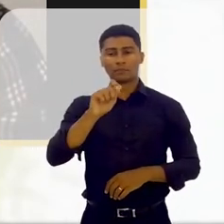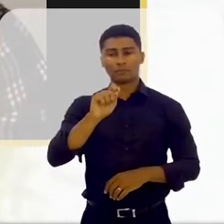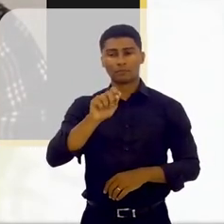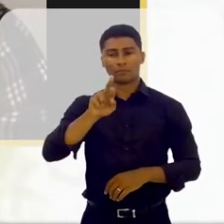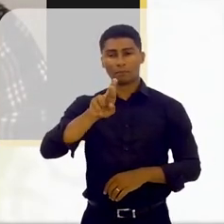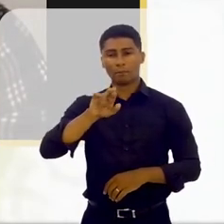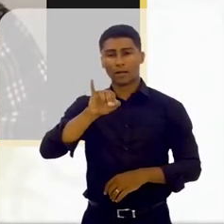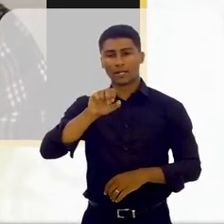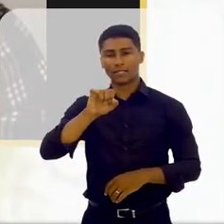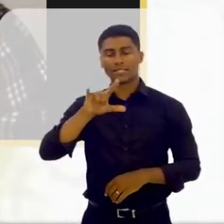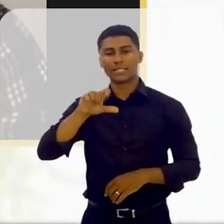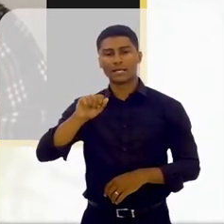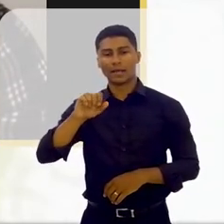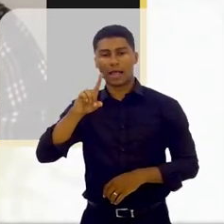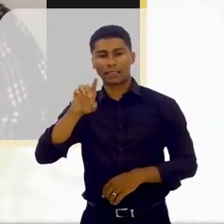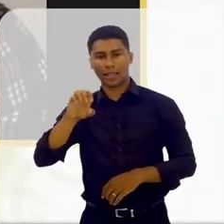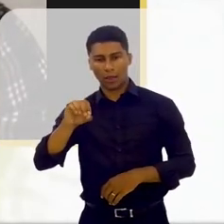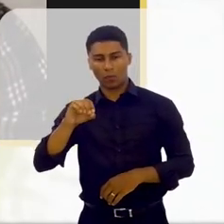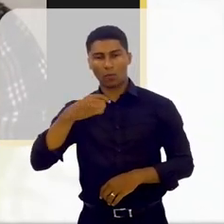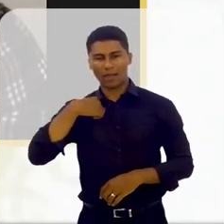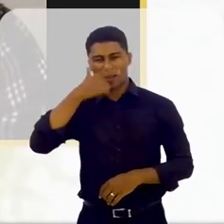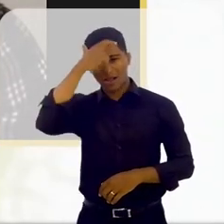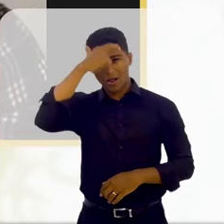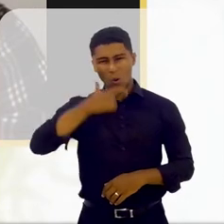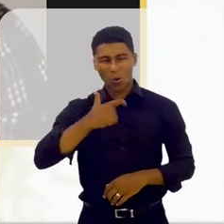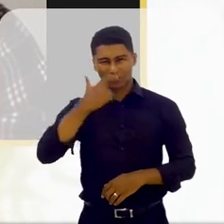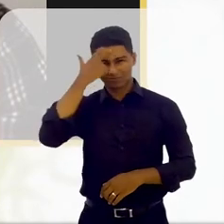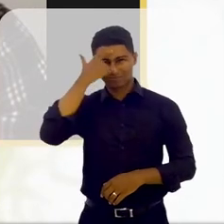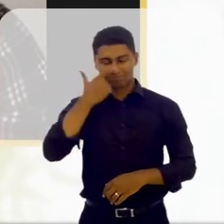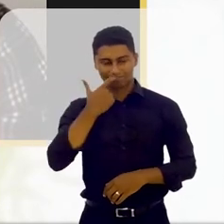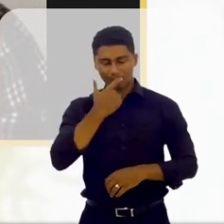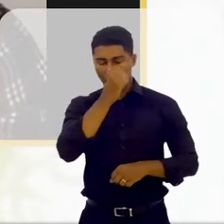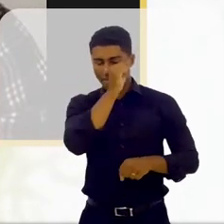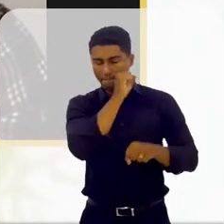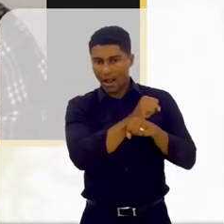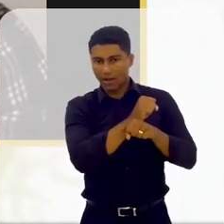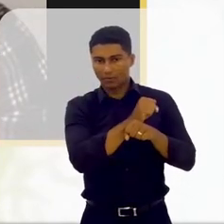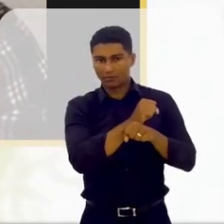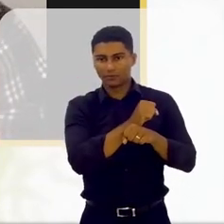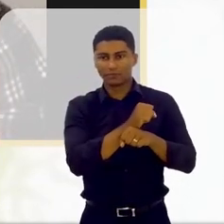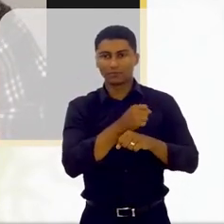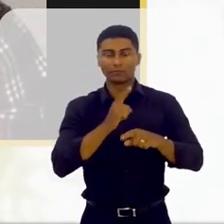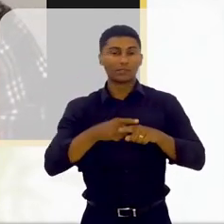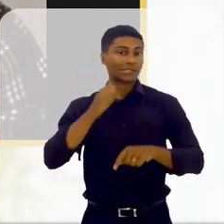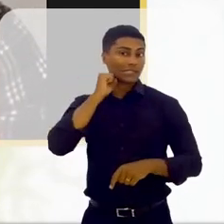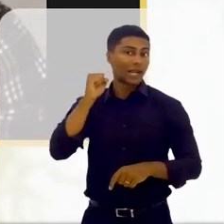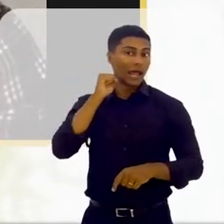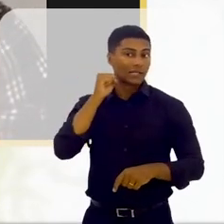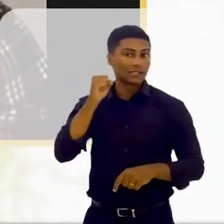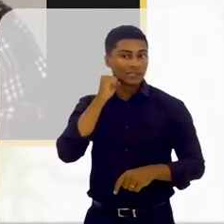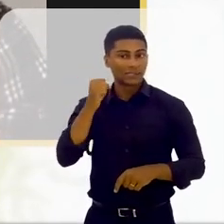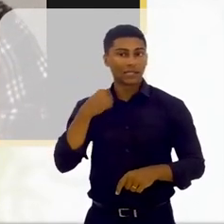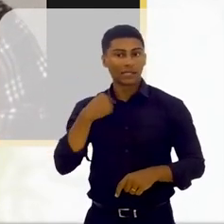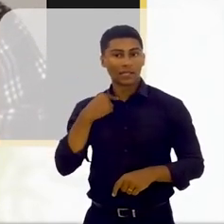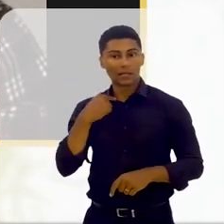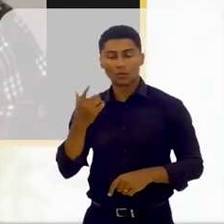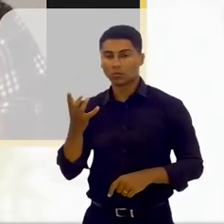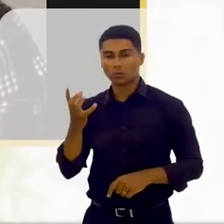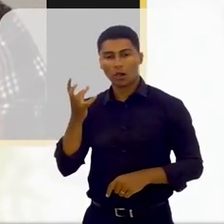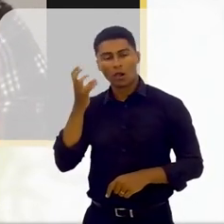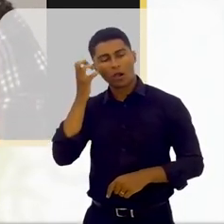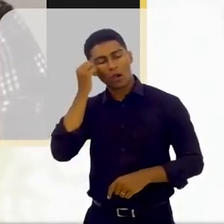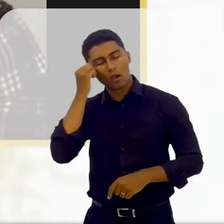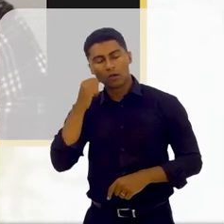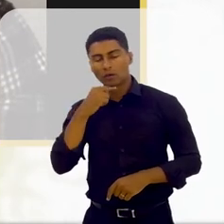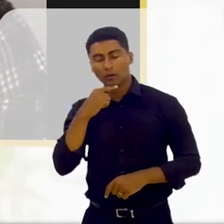de Bell, né? Que é a paralisia facial. Que a questão de estresse, sem dormir, tipo, pô, eu preocupado, um monte de conta, um monte